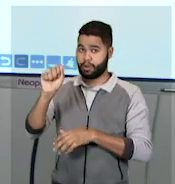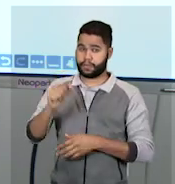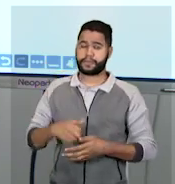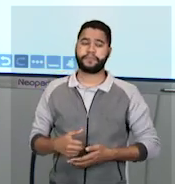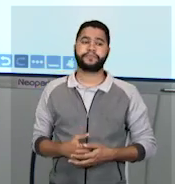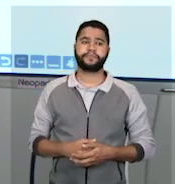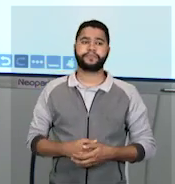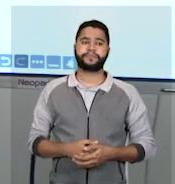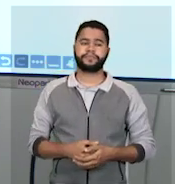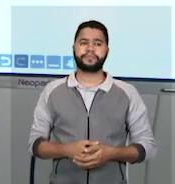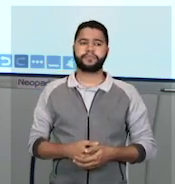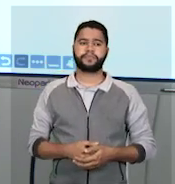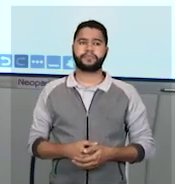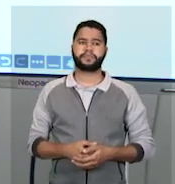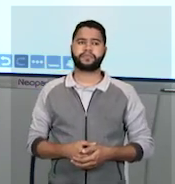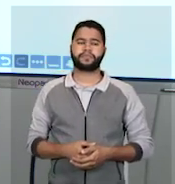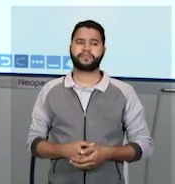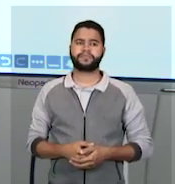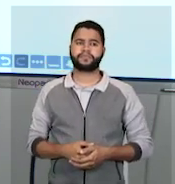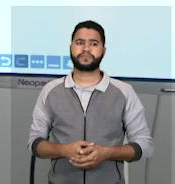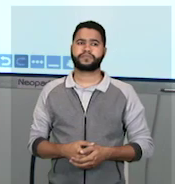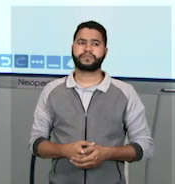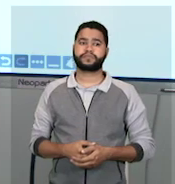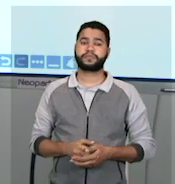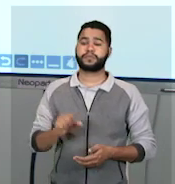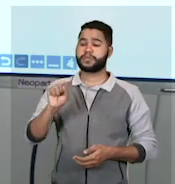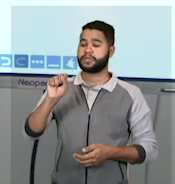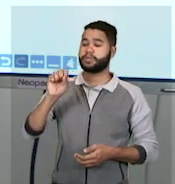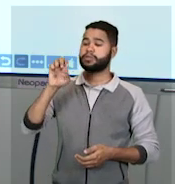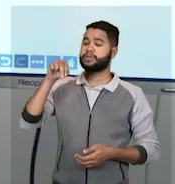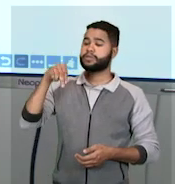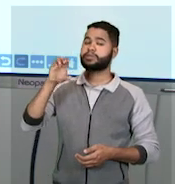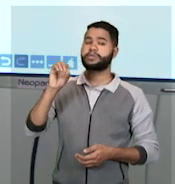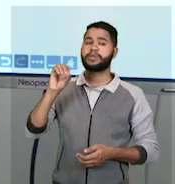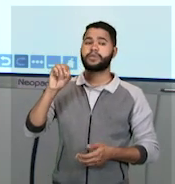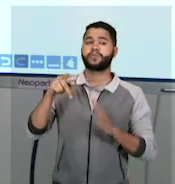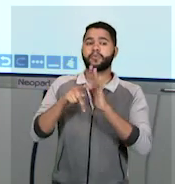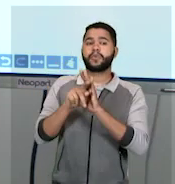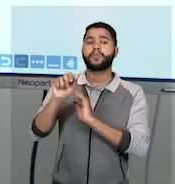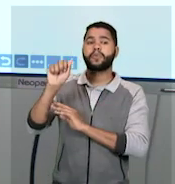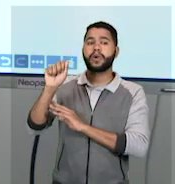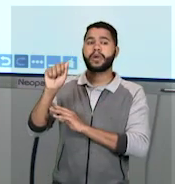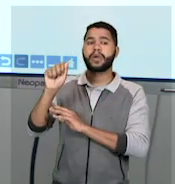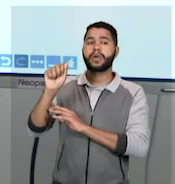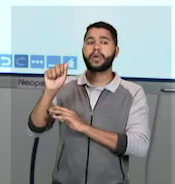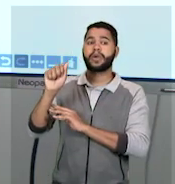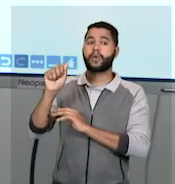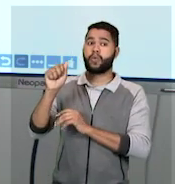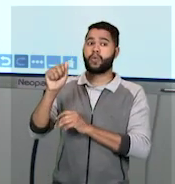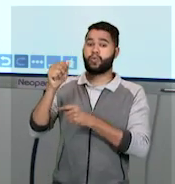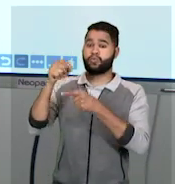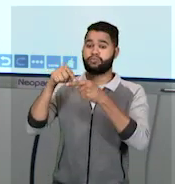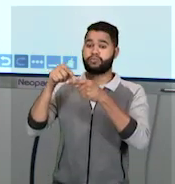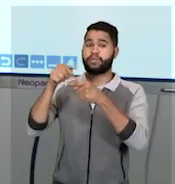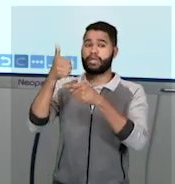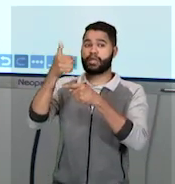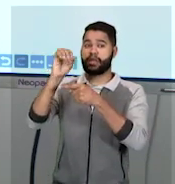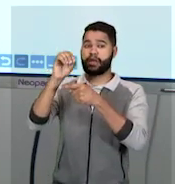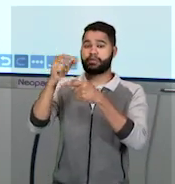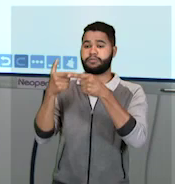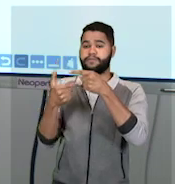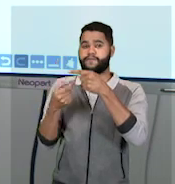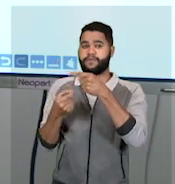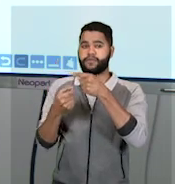Daí eu tenho o seguinte. Seno de A. O cateto oposto vale 10 e a hipotenusa vale